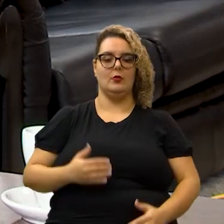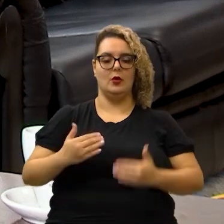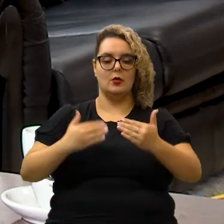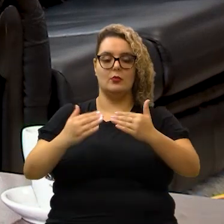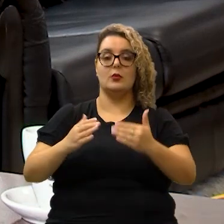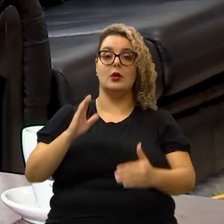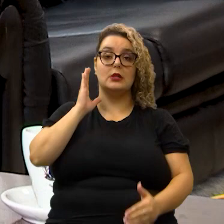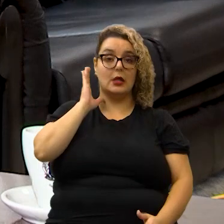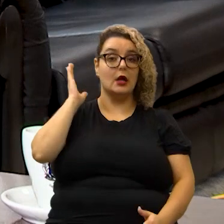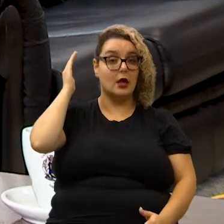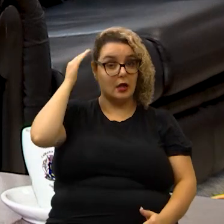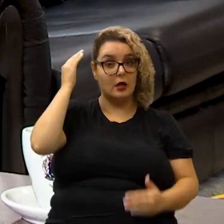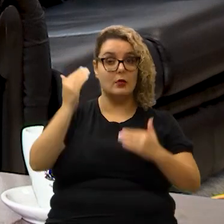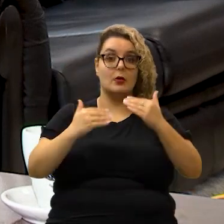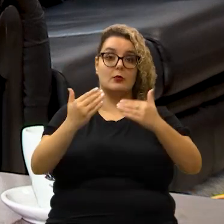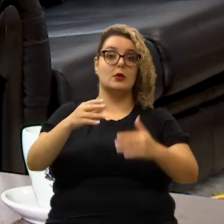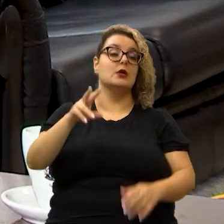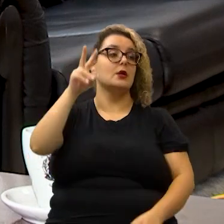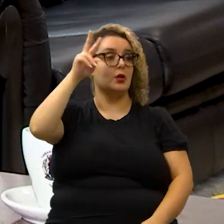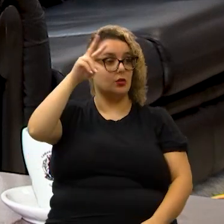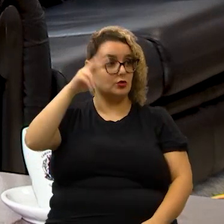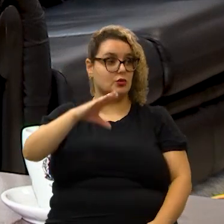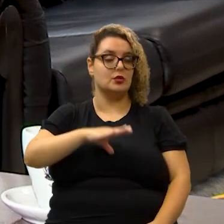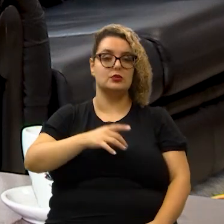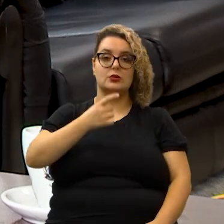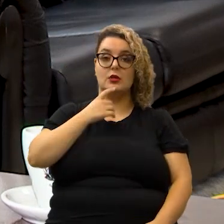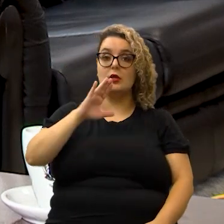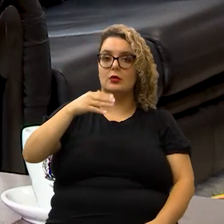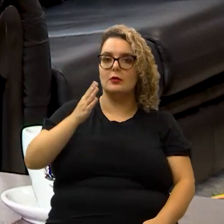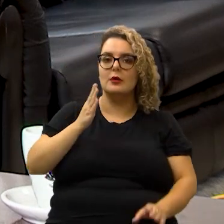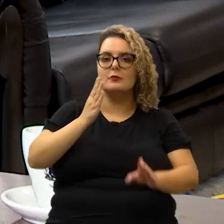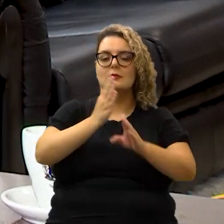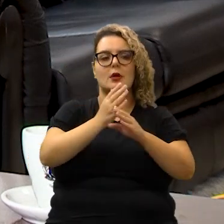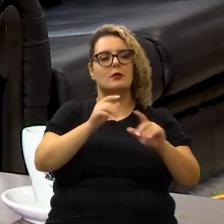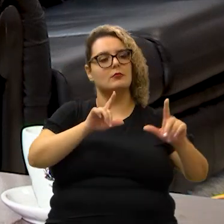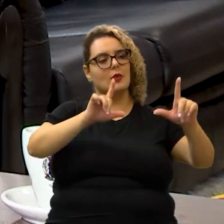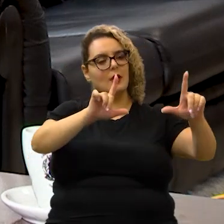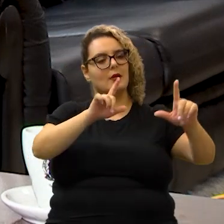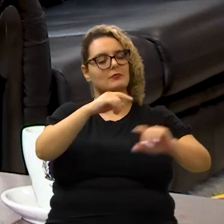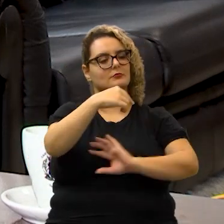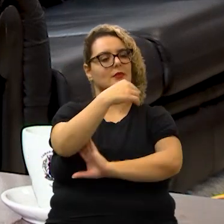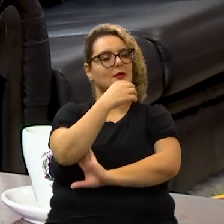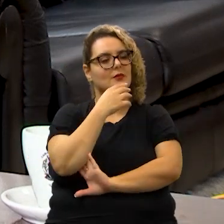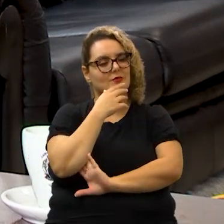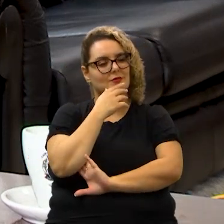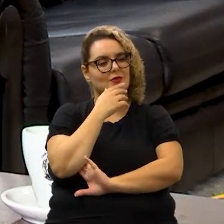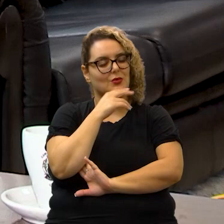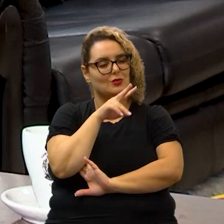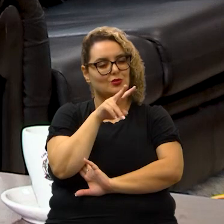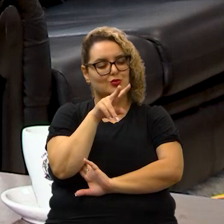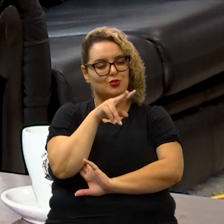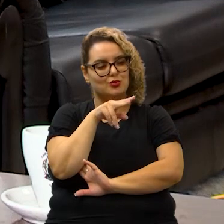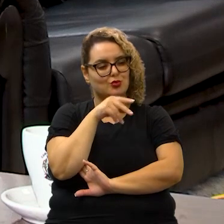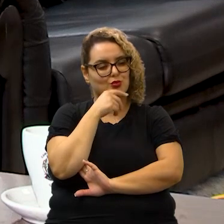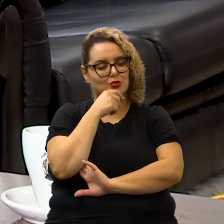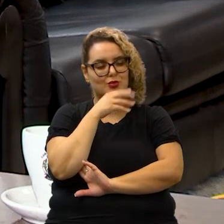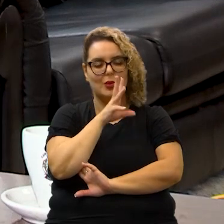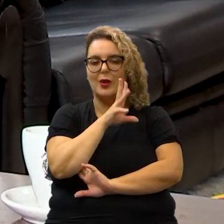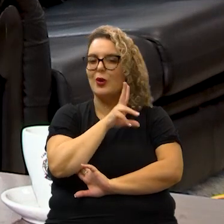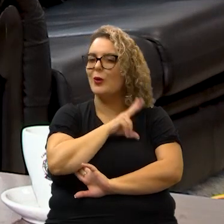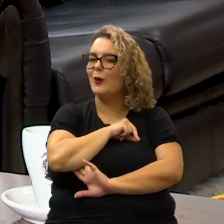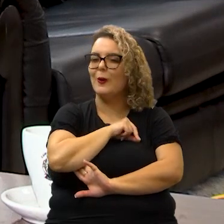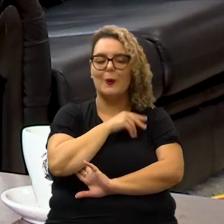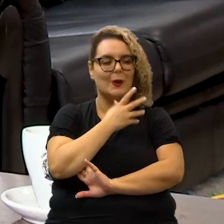e a história de Campinas. E quando eu me deparei com aquela foto e revendo a ação